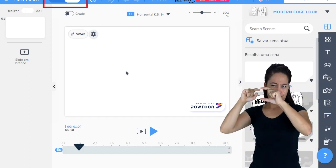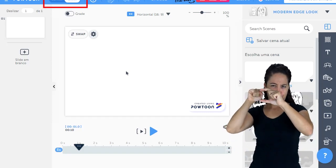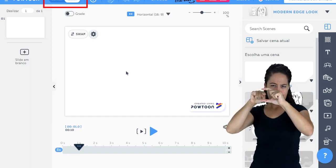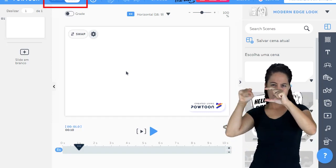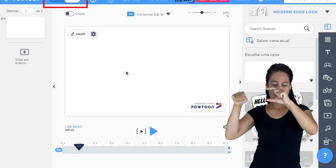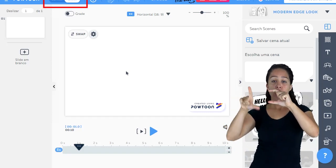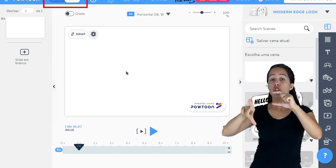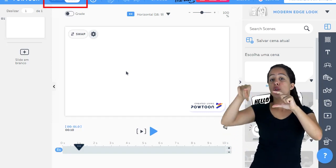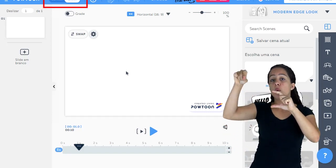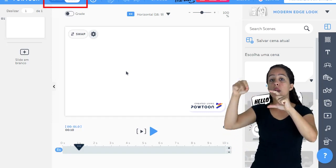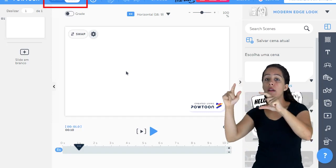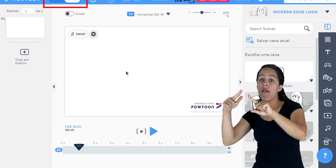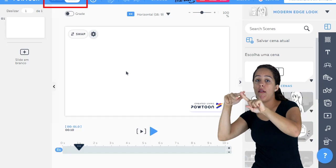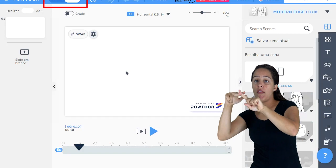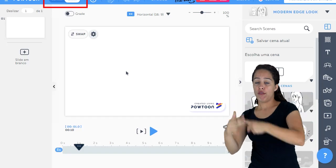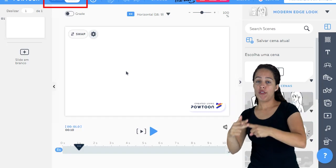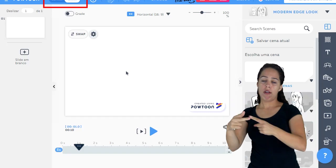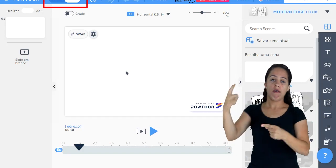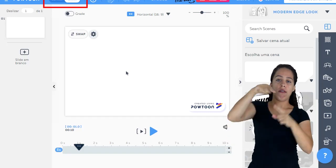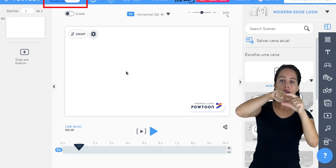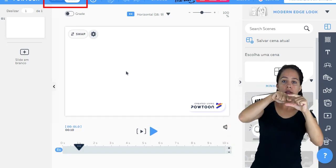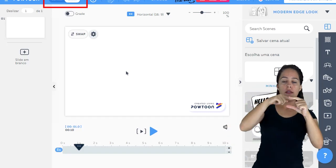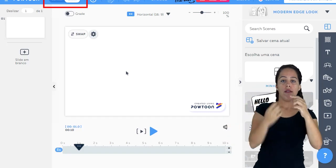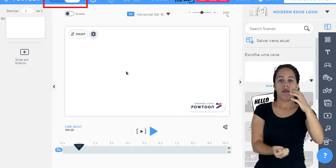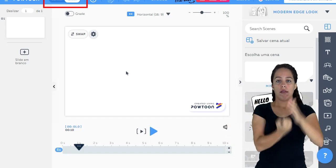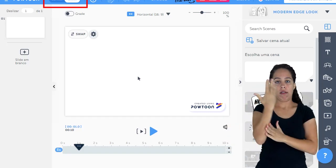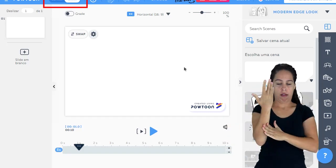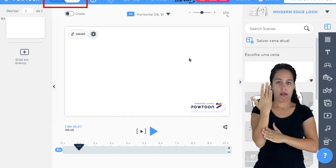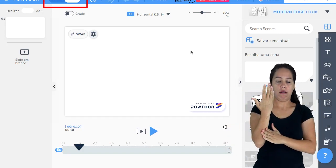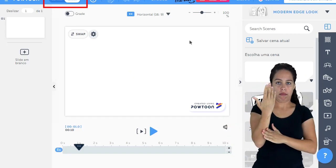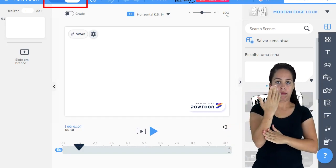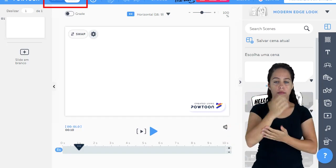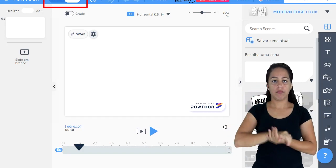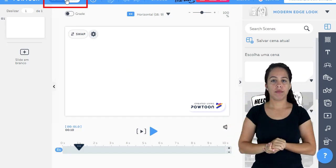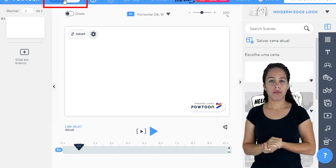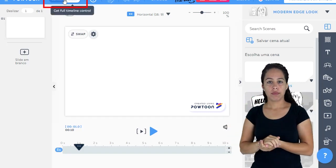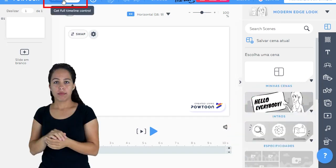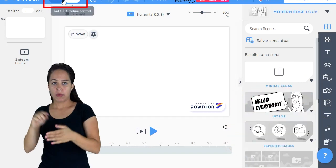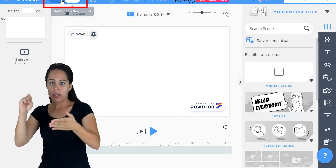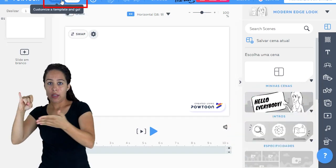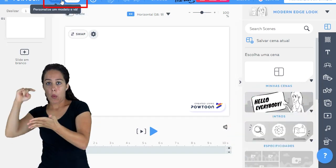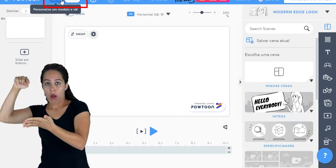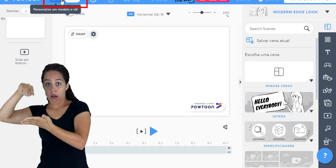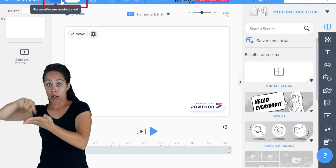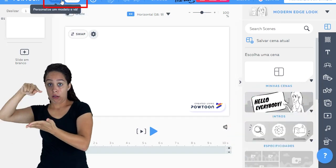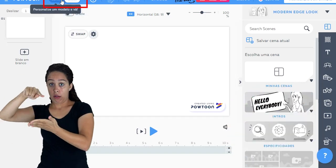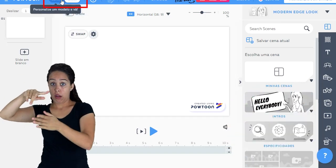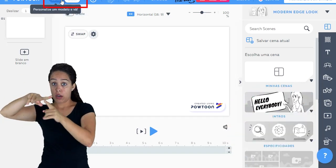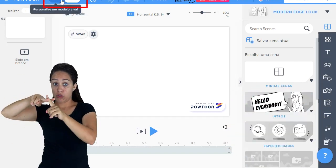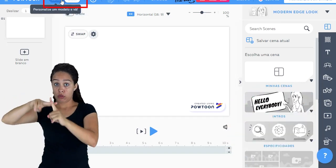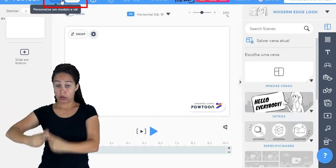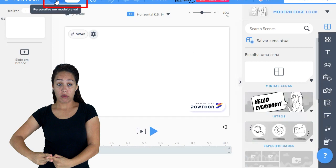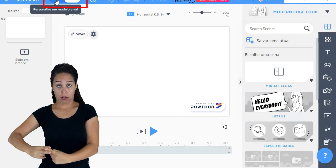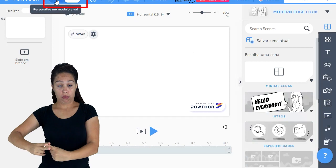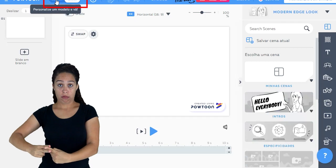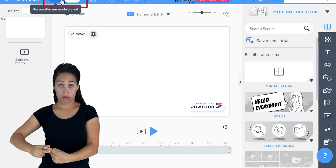a gente tem um botão de editar e criar esse botão ao clicar